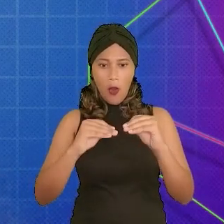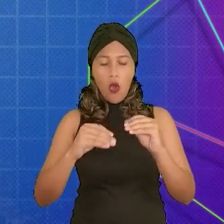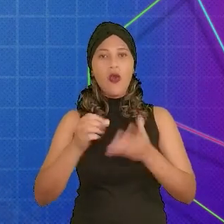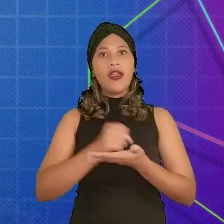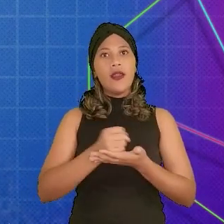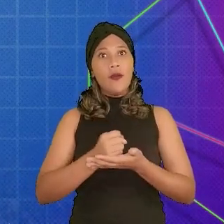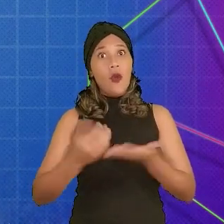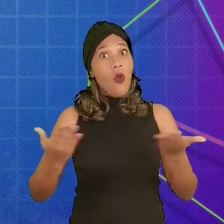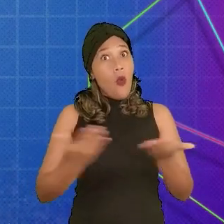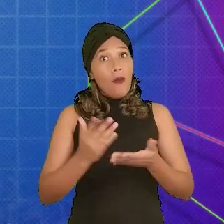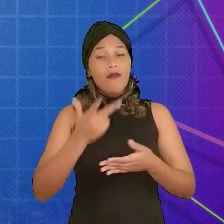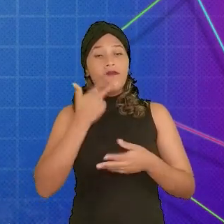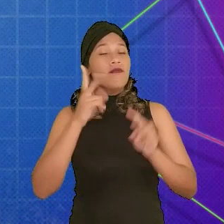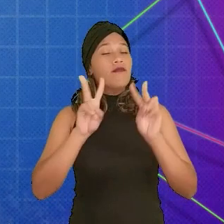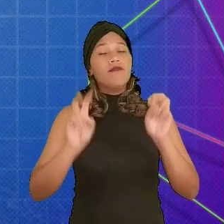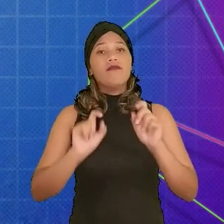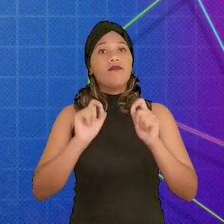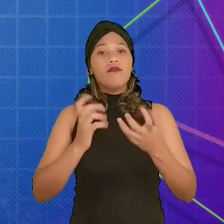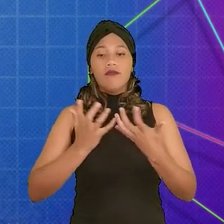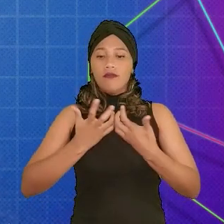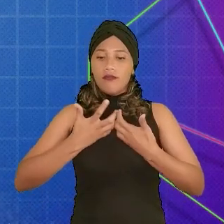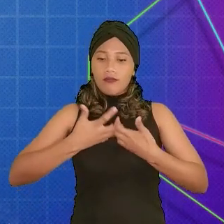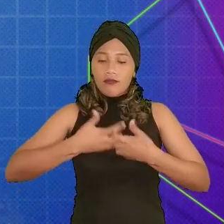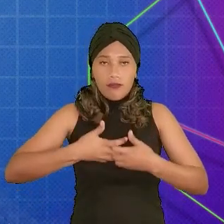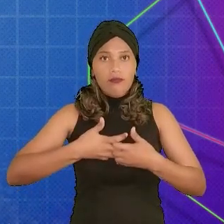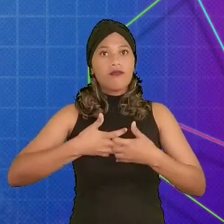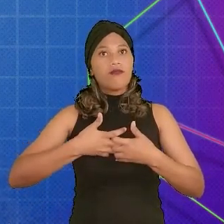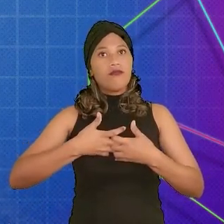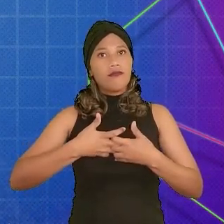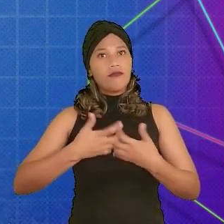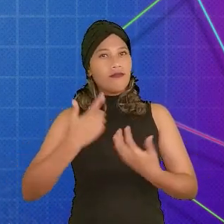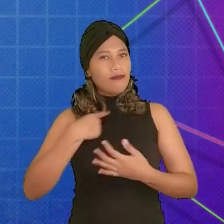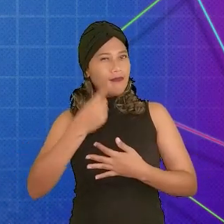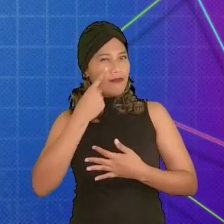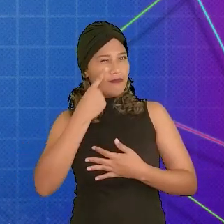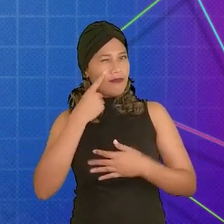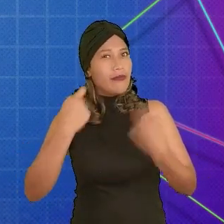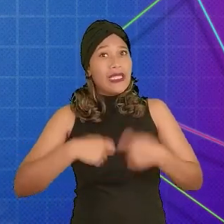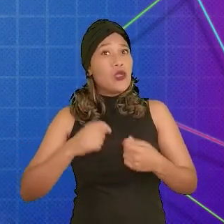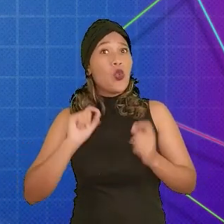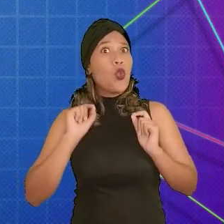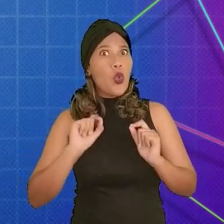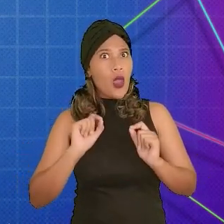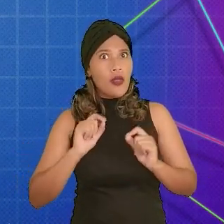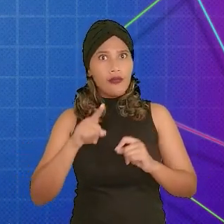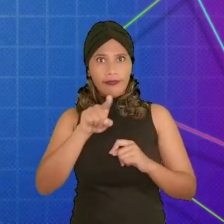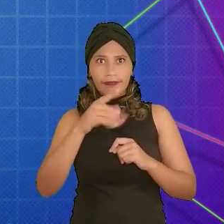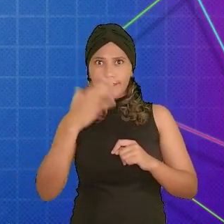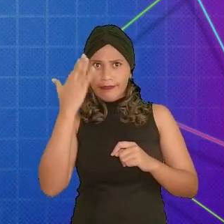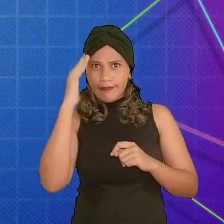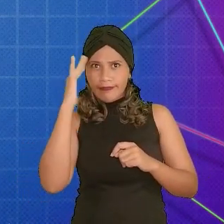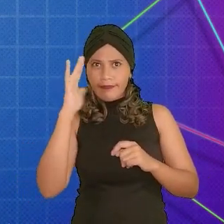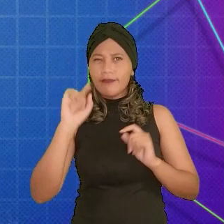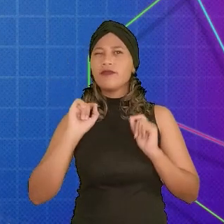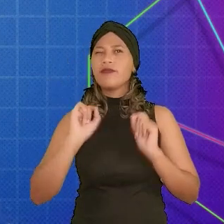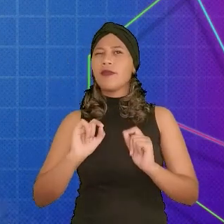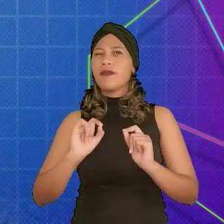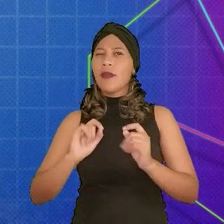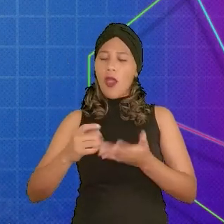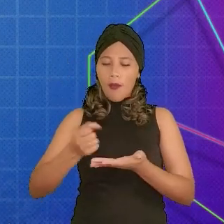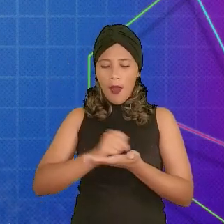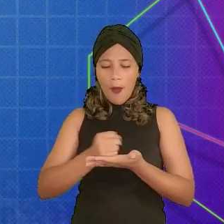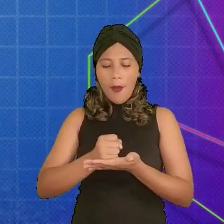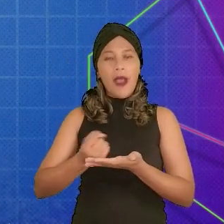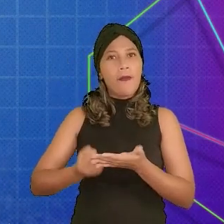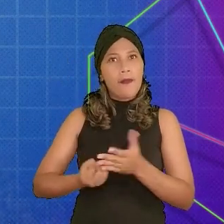game. Hoje, nós vamos falar sobre o funcionamento dos jogos. Vamos ver o que é necessário para você ficar ligado na hora de planejar